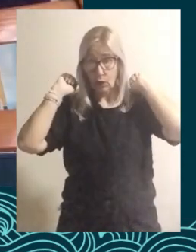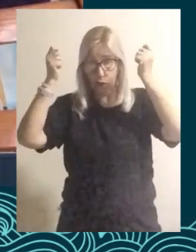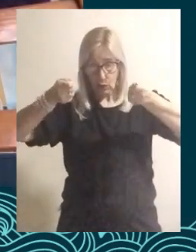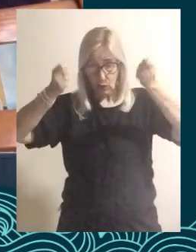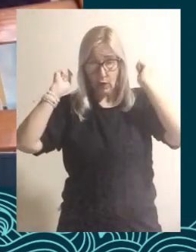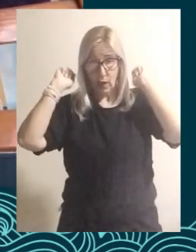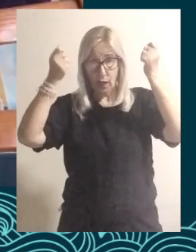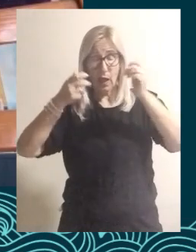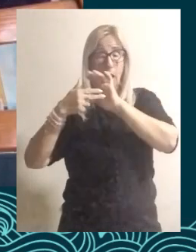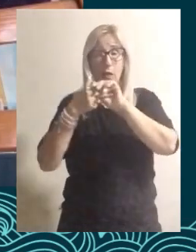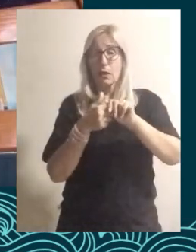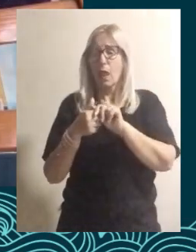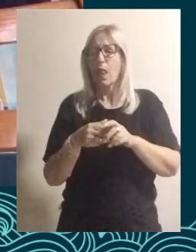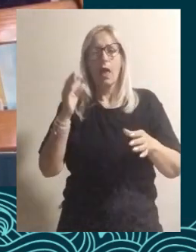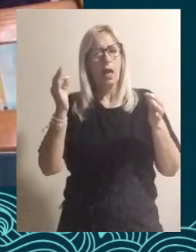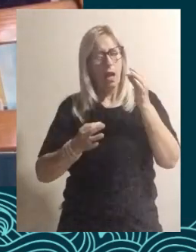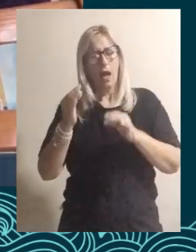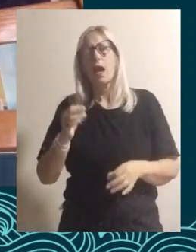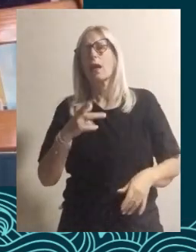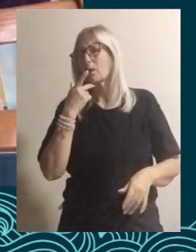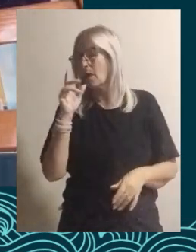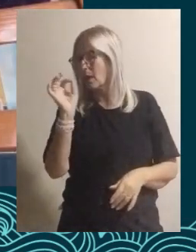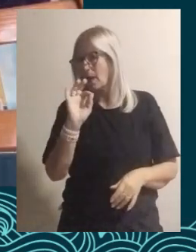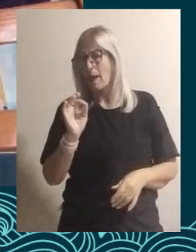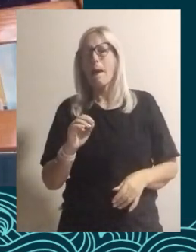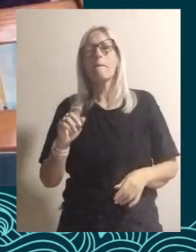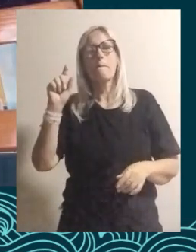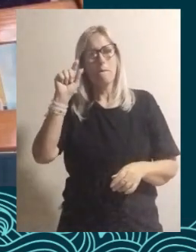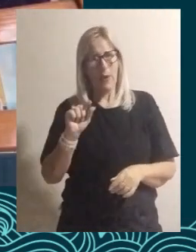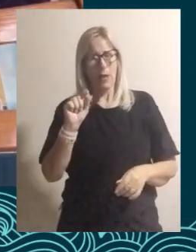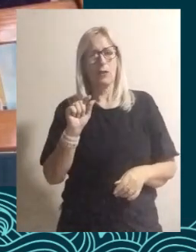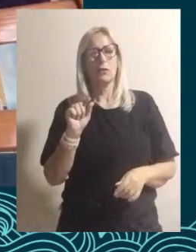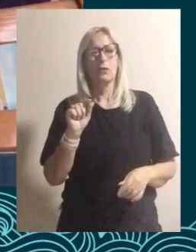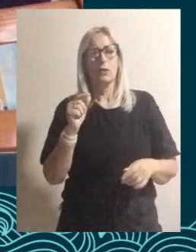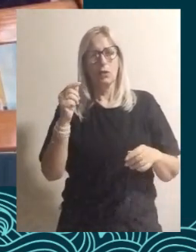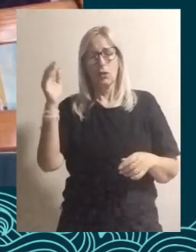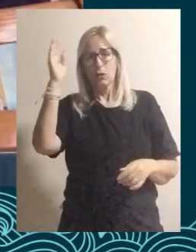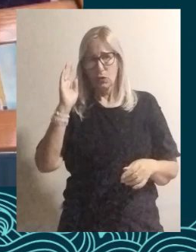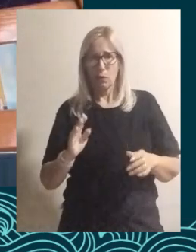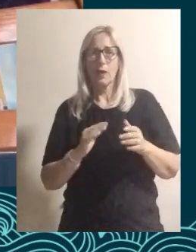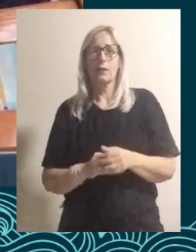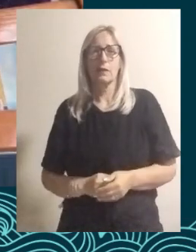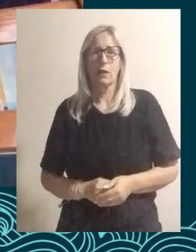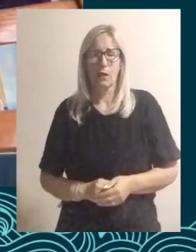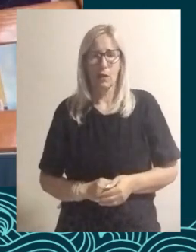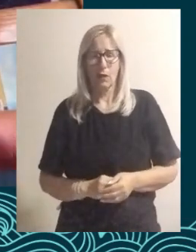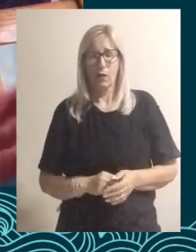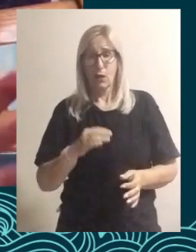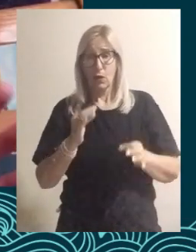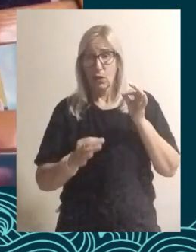Então, tendo um pouco mais de igualdade social, não é perfeito ainda é bastante desigual, mas menos que o Brasil. E